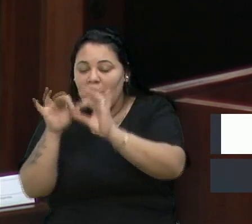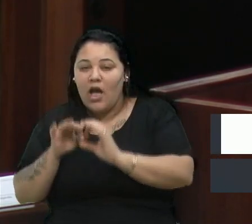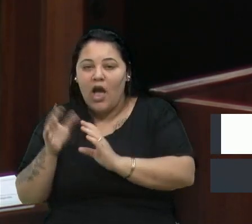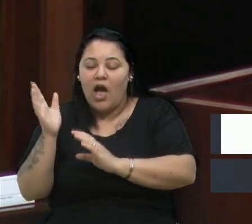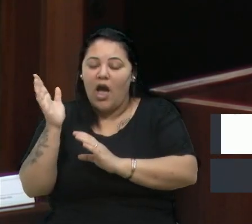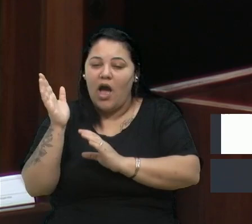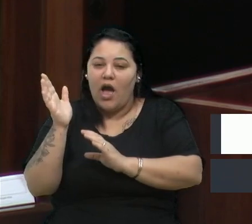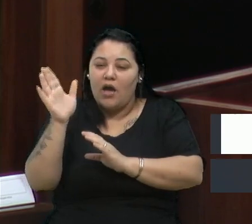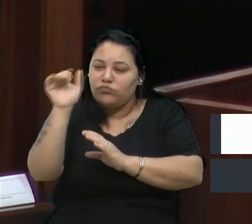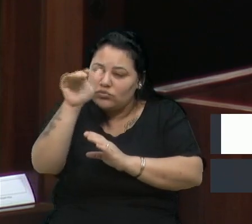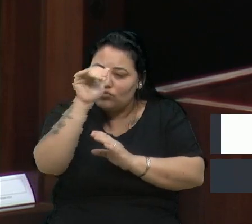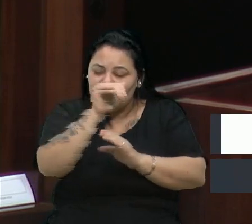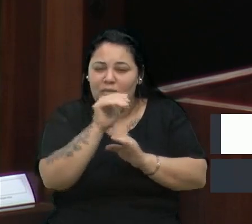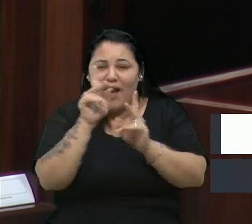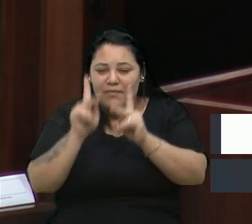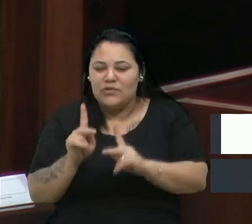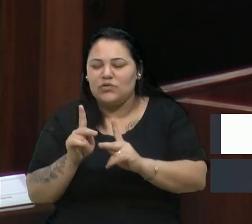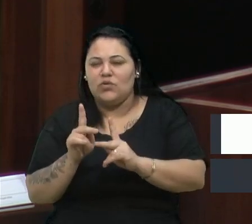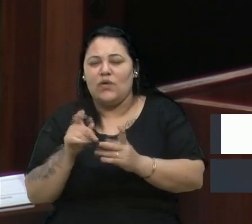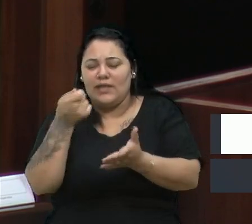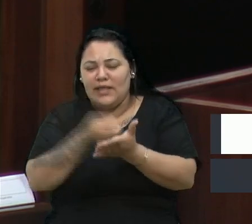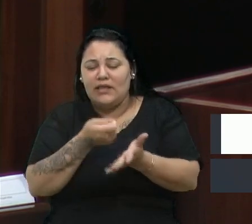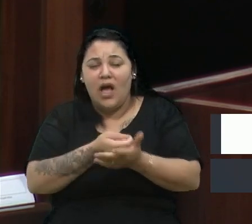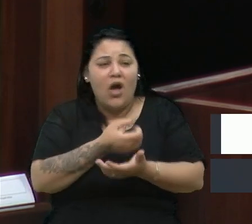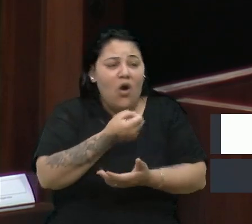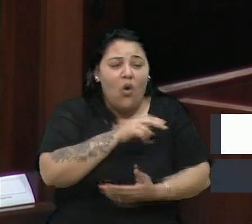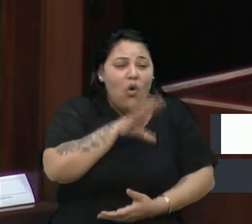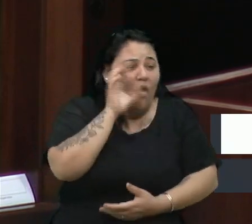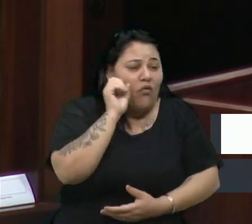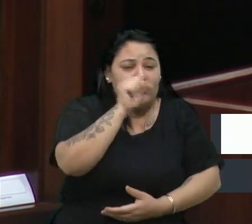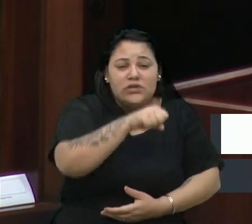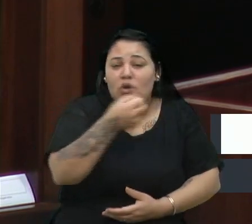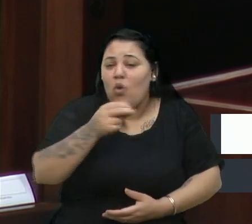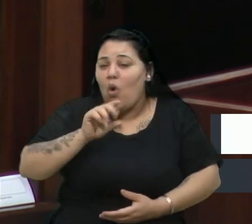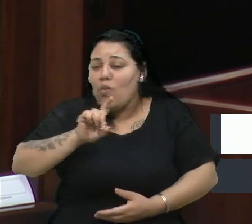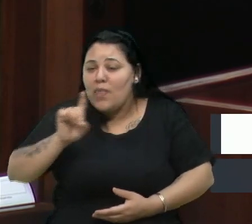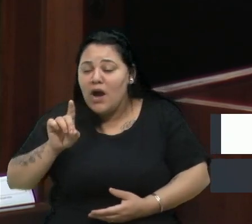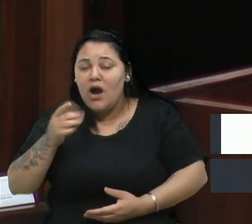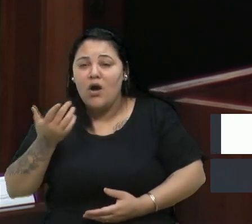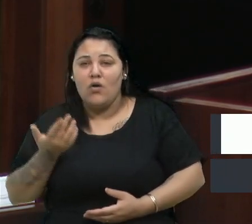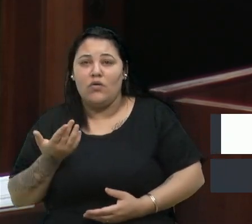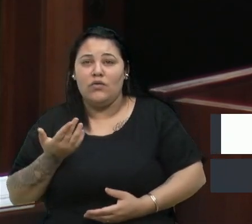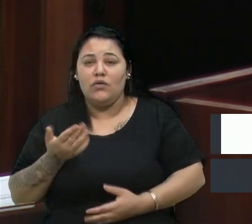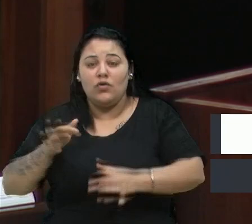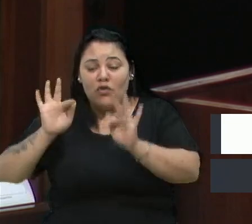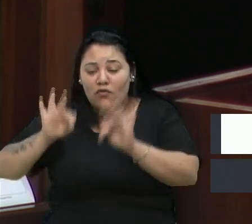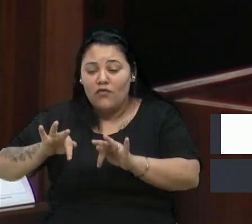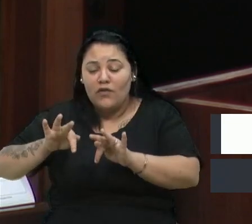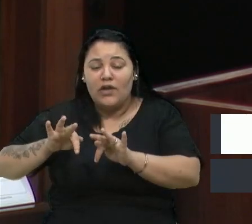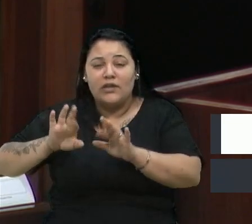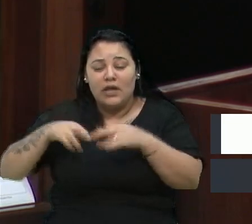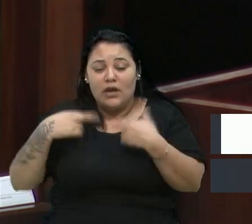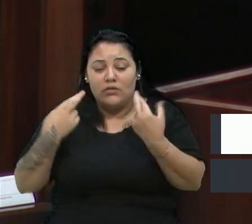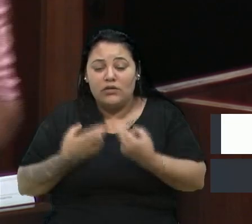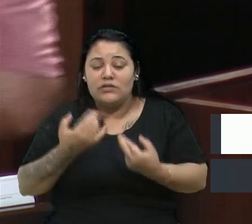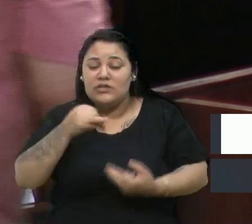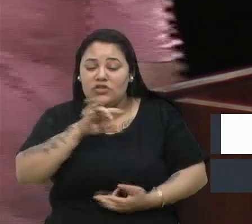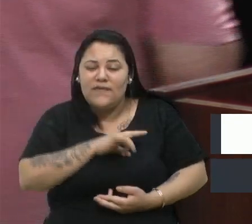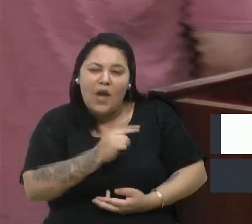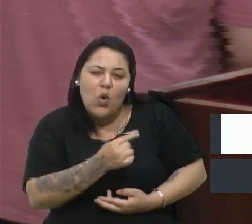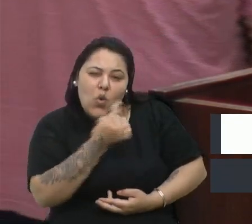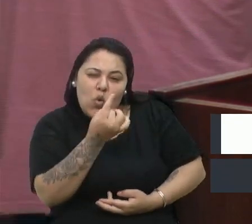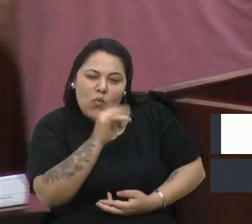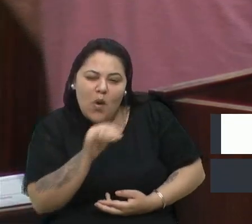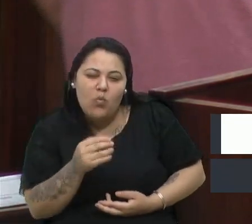uma alternativa. Houve não, houve sim. No final da reunião, vereador Lucas, poxa, existe uma